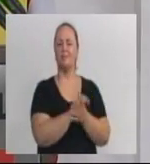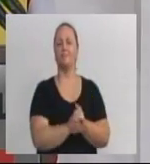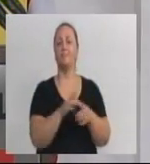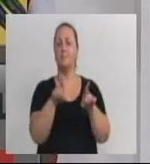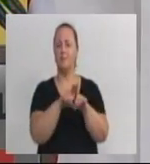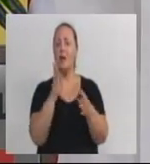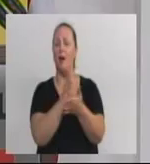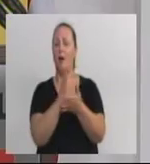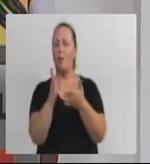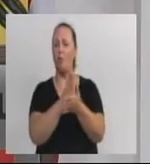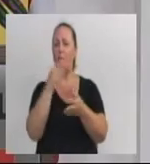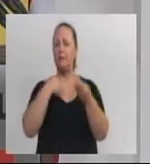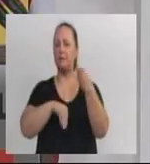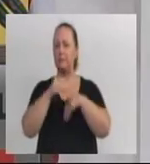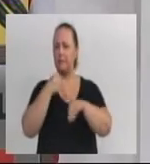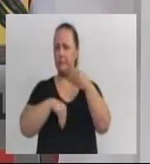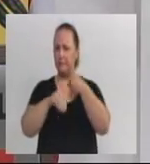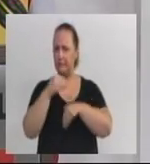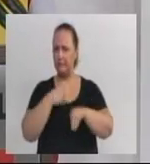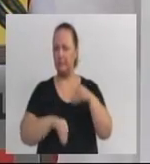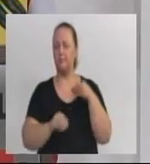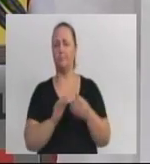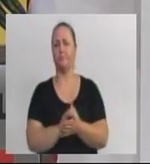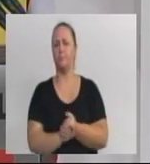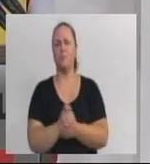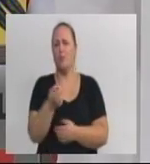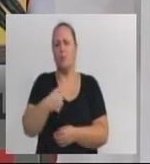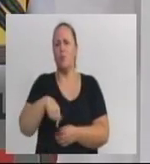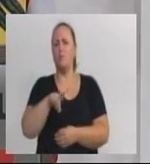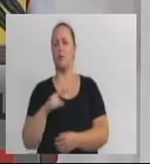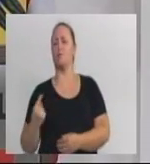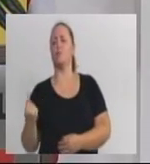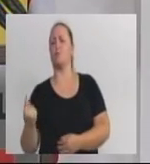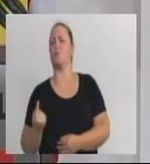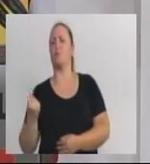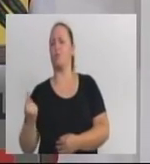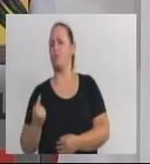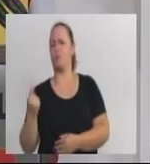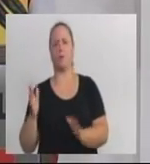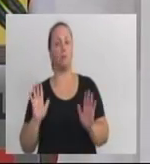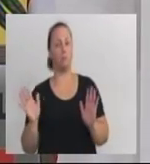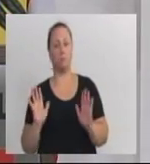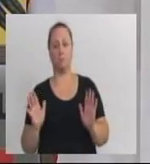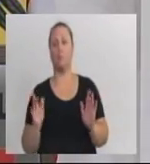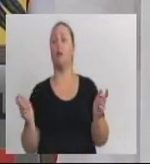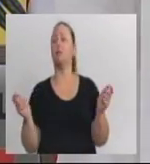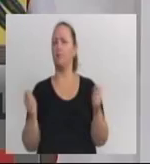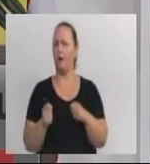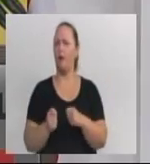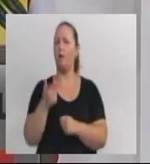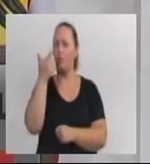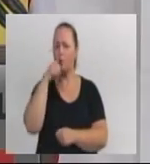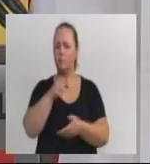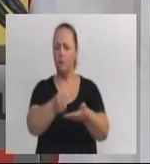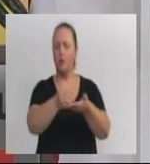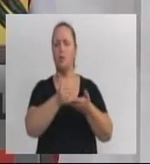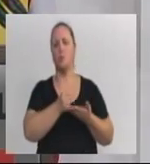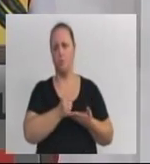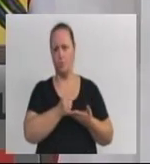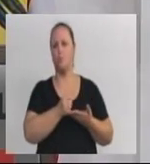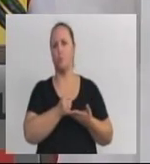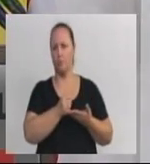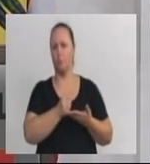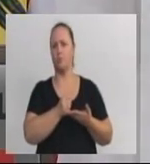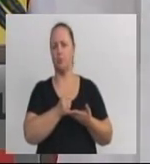e elas não precisam ficar exiladas, elas podem e precisam ter ajudas. Não